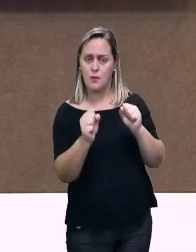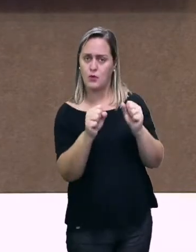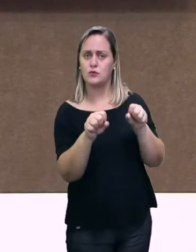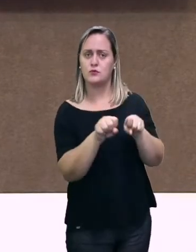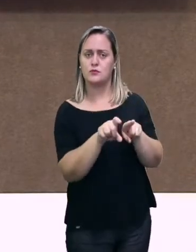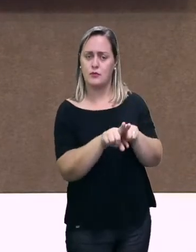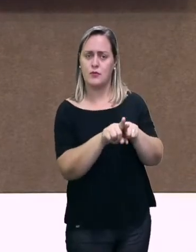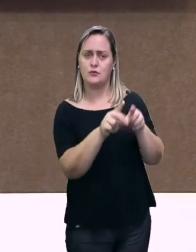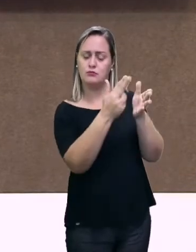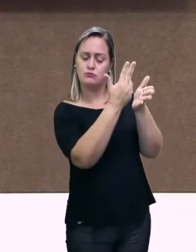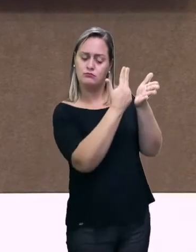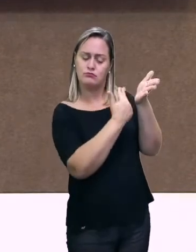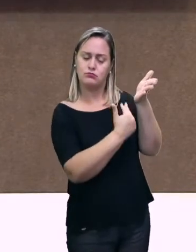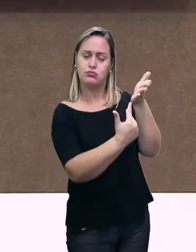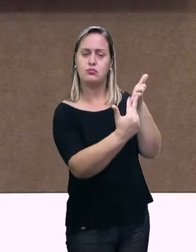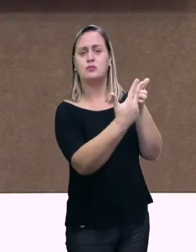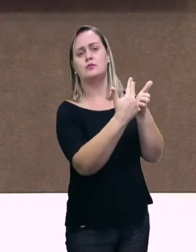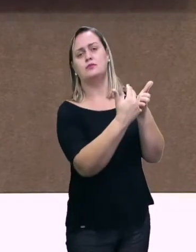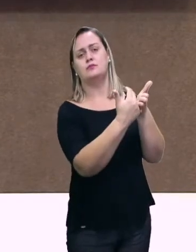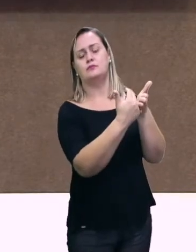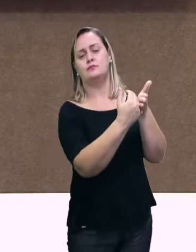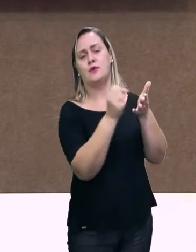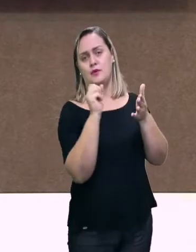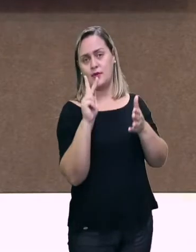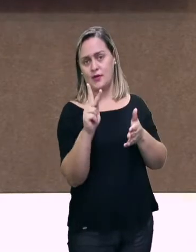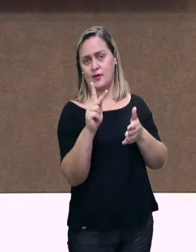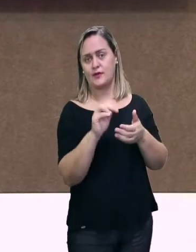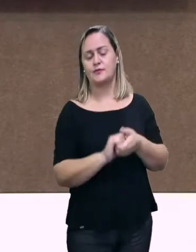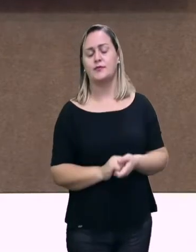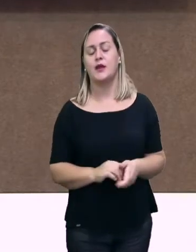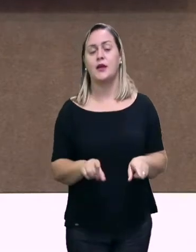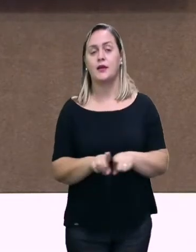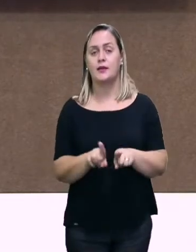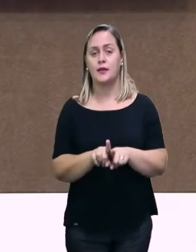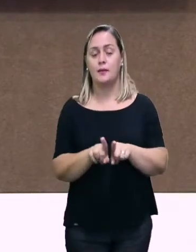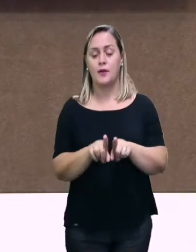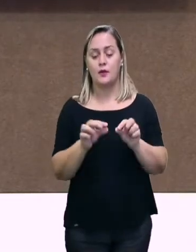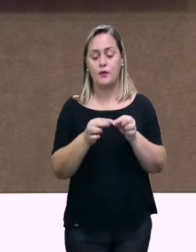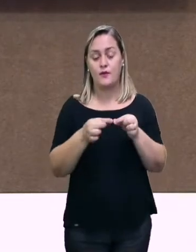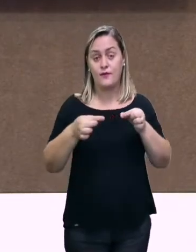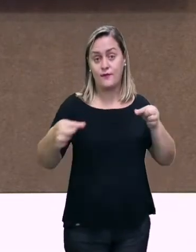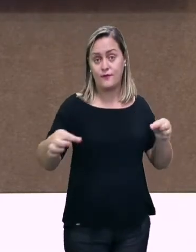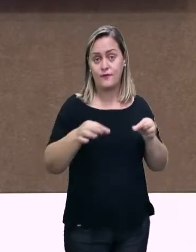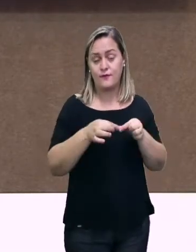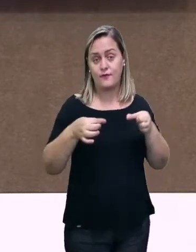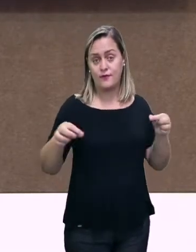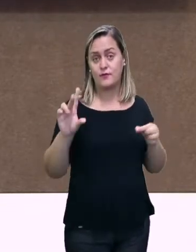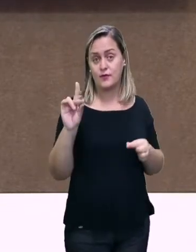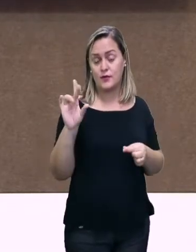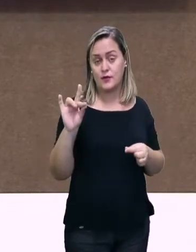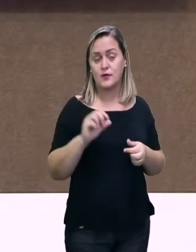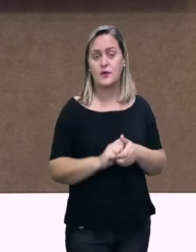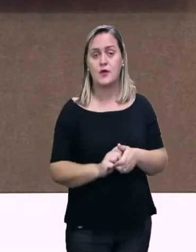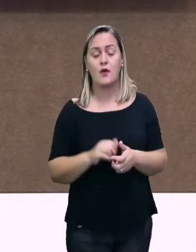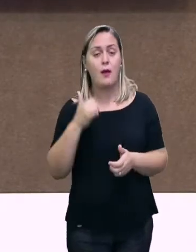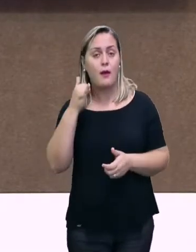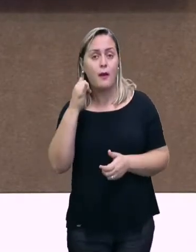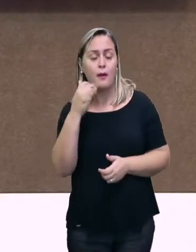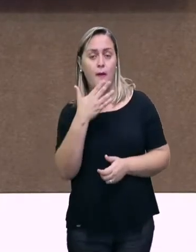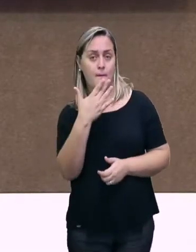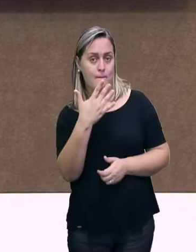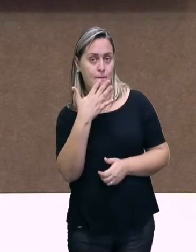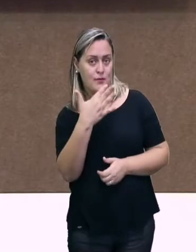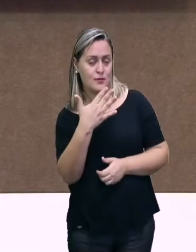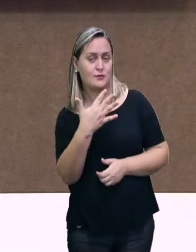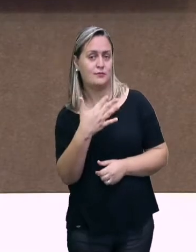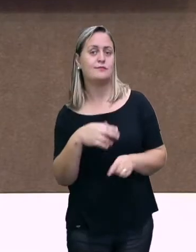adesiva e pincel. Tá bom? Aí nós vamos é bom ter um lápis também para quando você for desenhar,